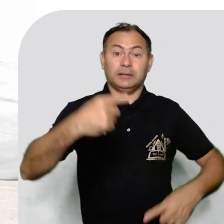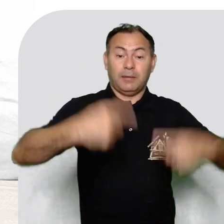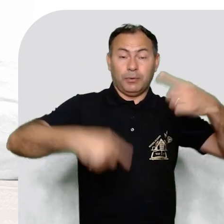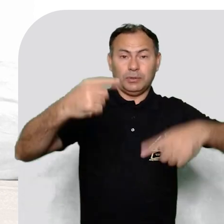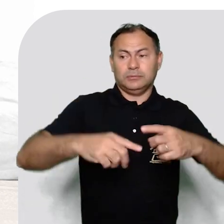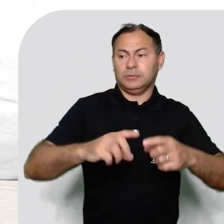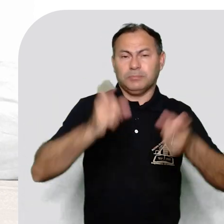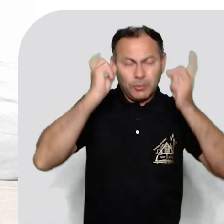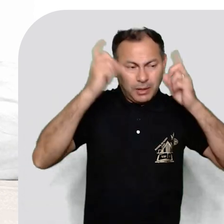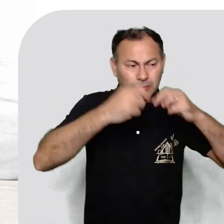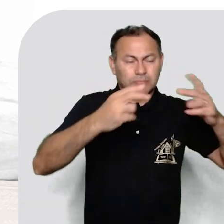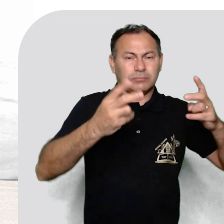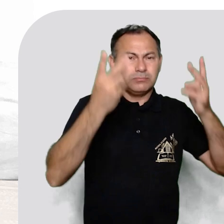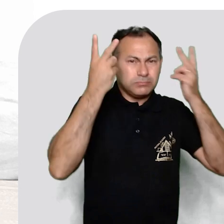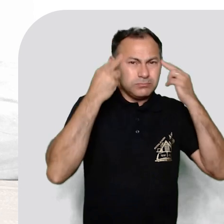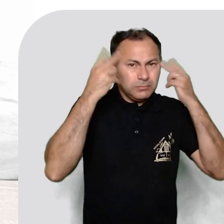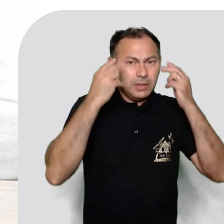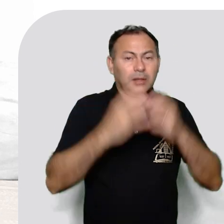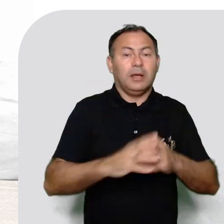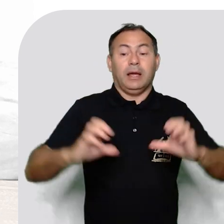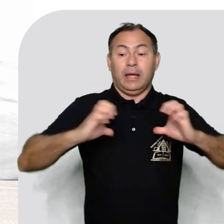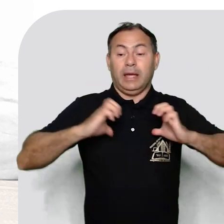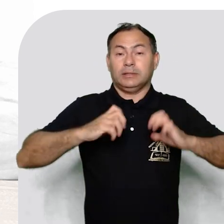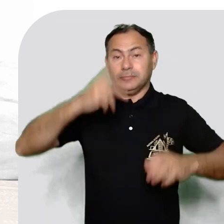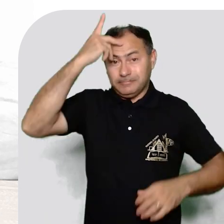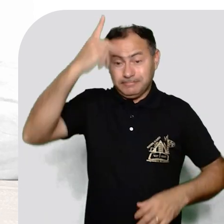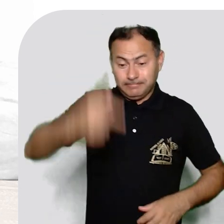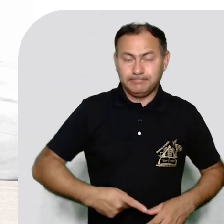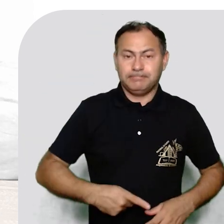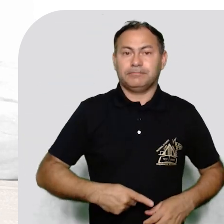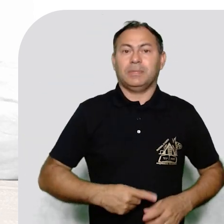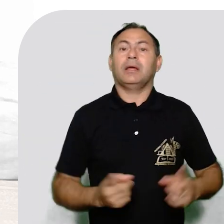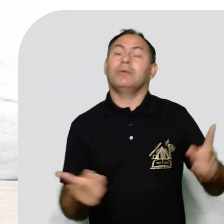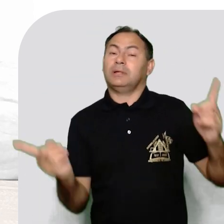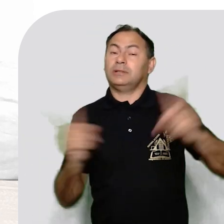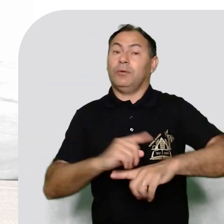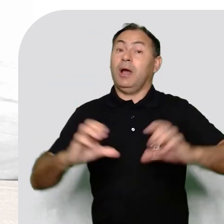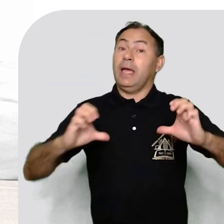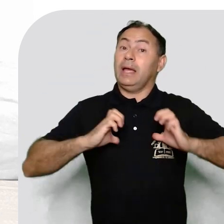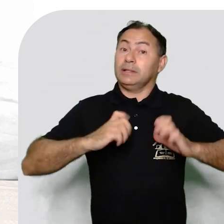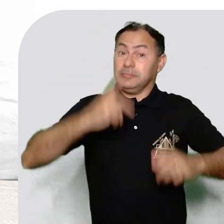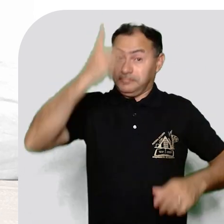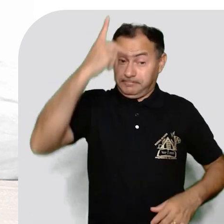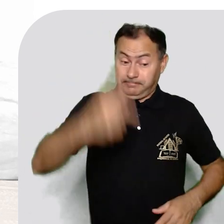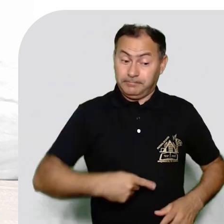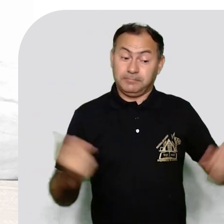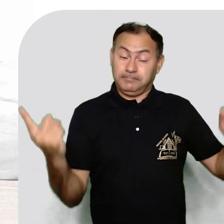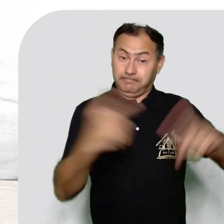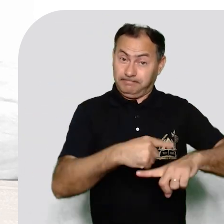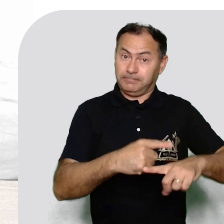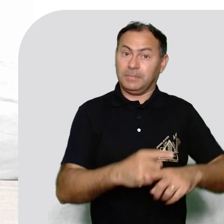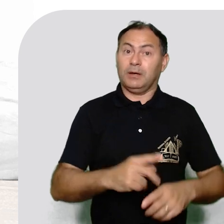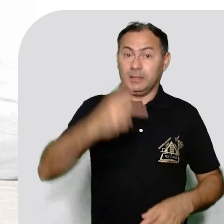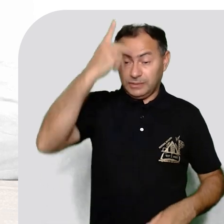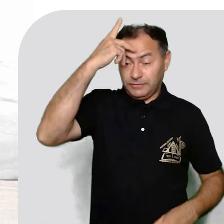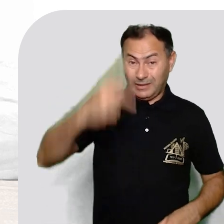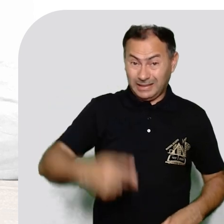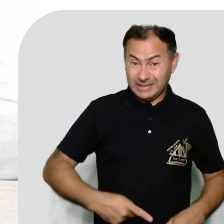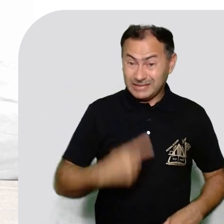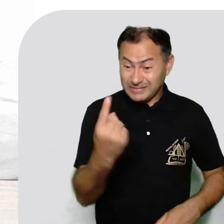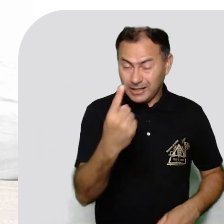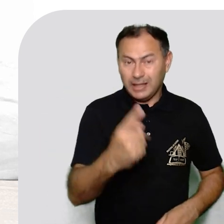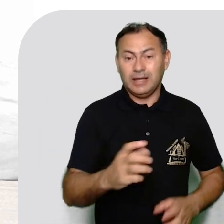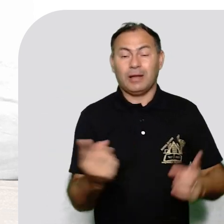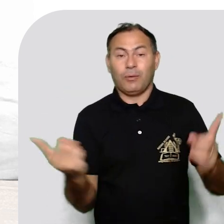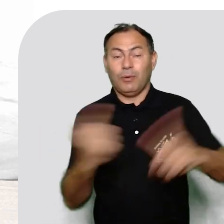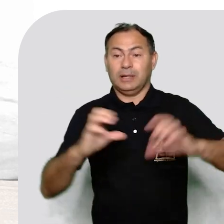comum. Então, ética individualista é, na verdade, uma contradição, porque ser individualista é ser antiético.